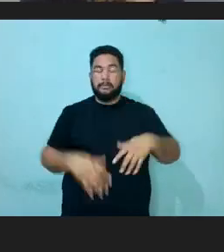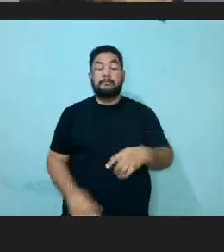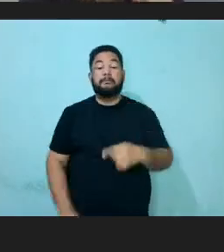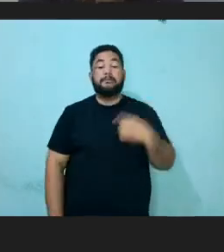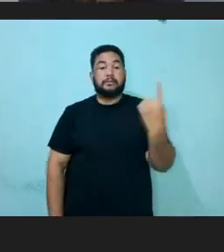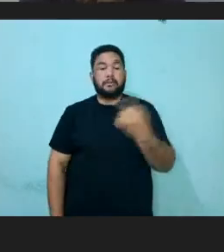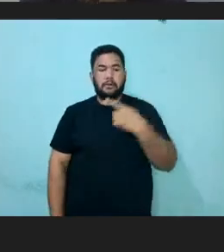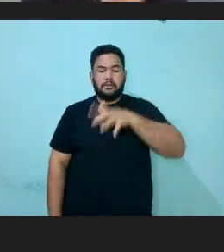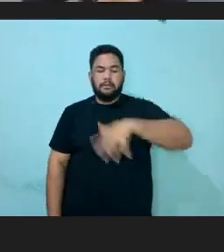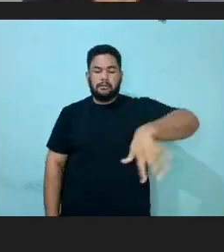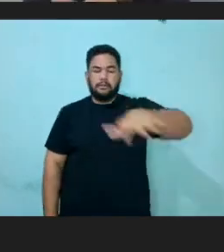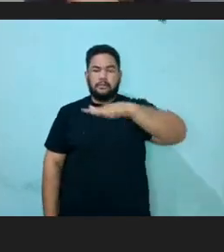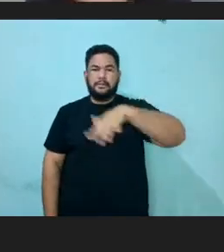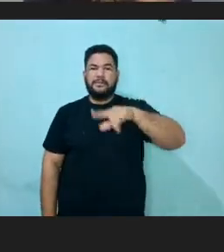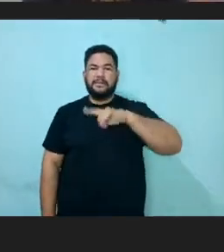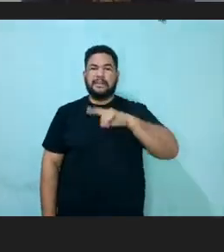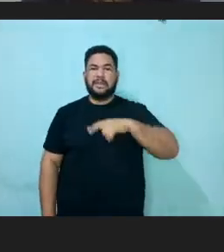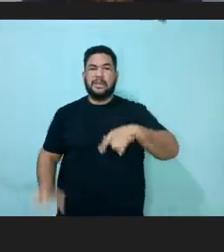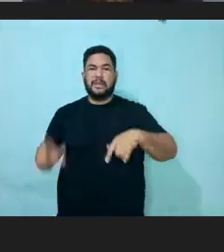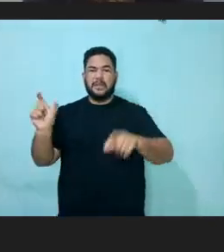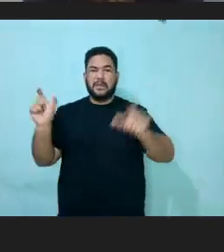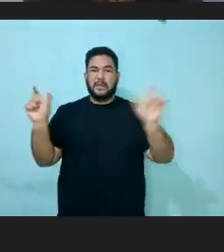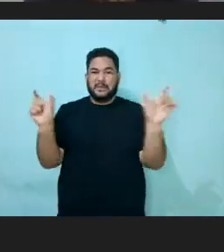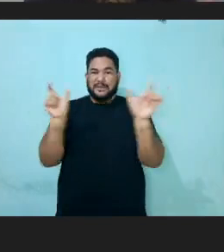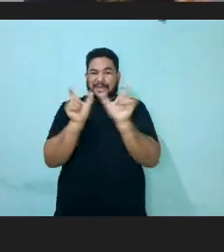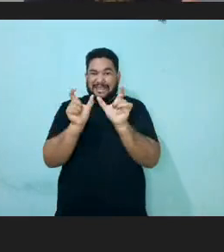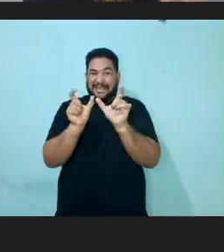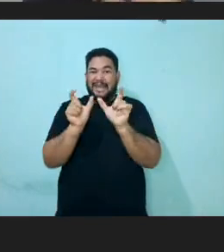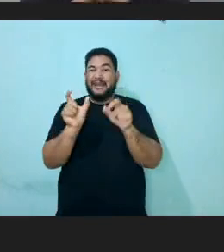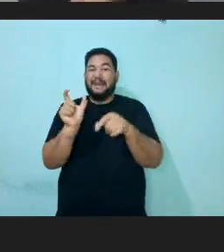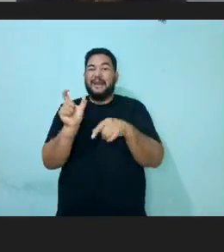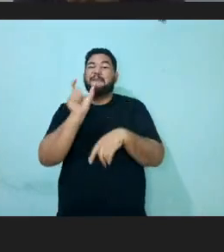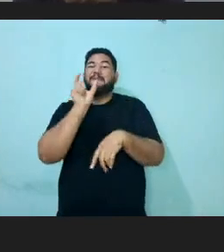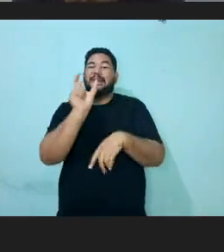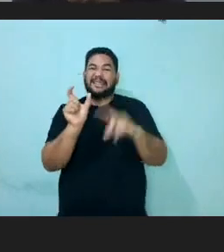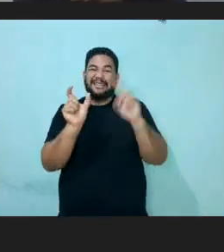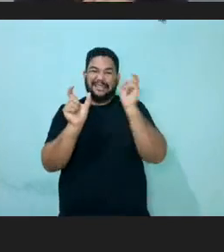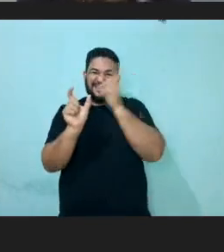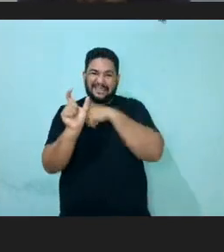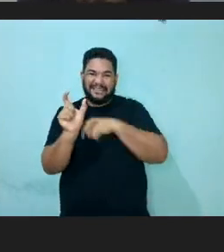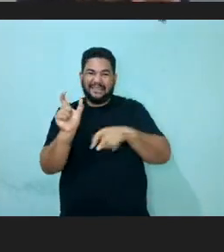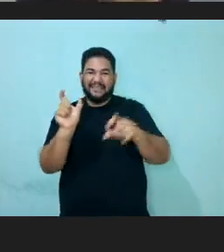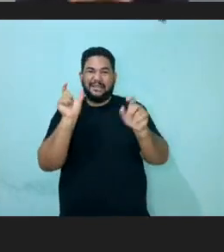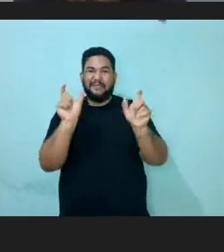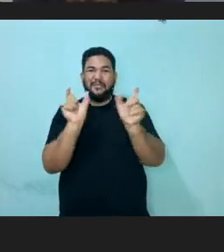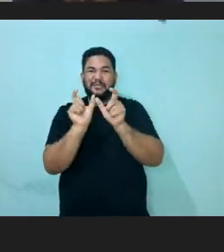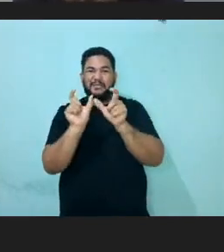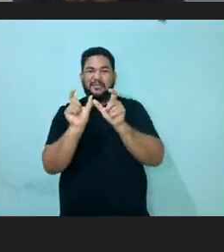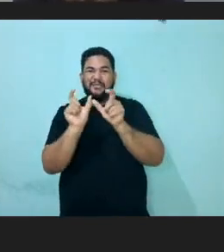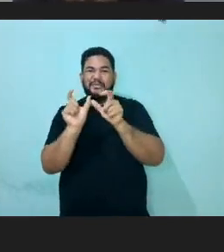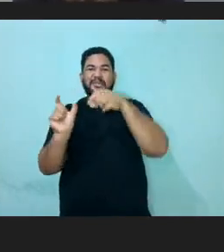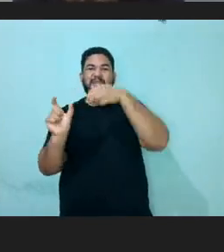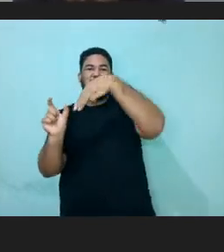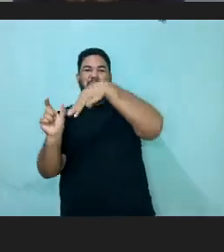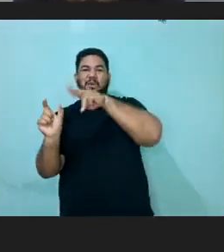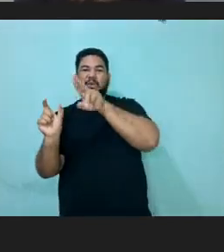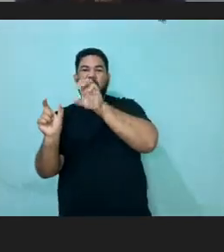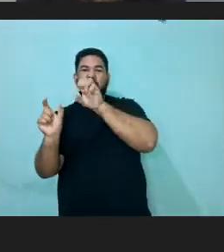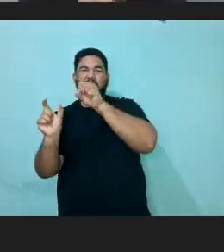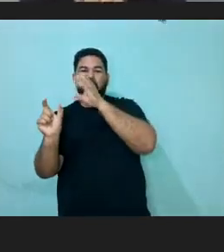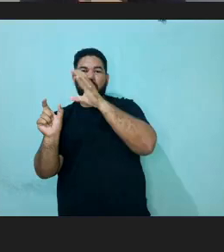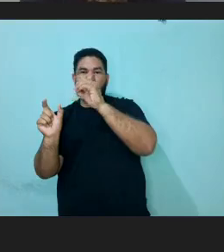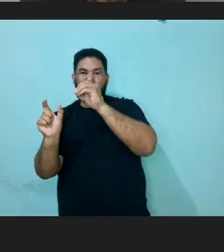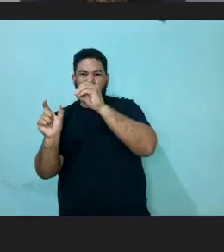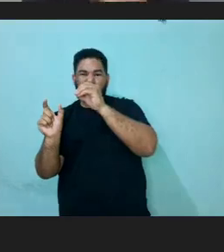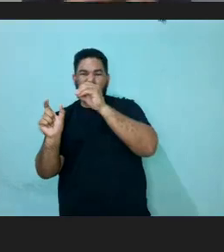juntar 2 palavras, eu não quero dar trabalho para os intérpretes, tá? Que é sistema músculo esquelético. Por isso que